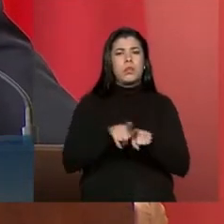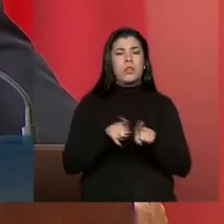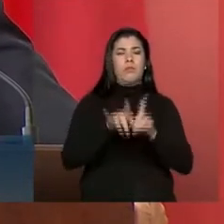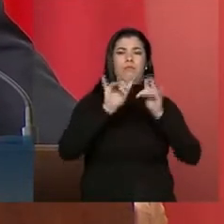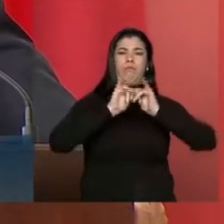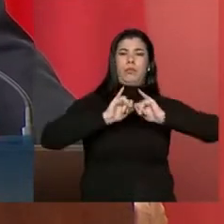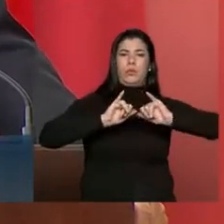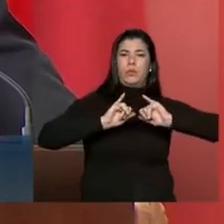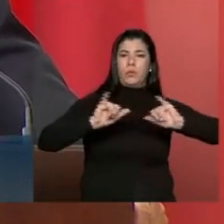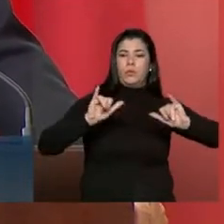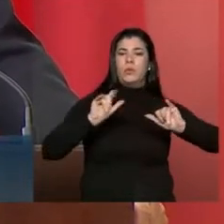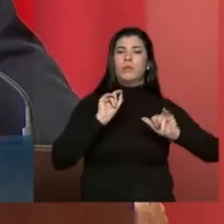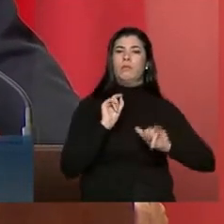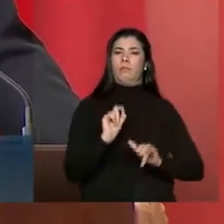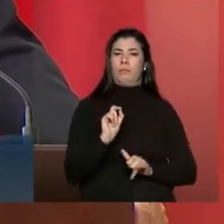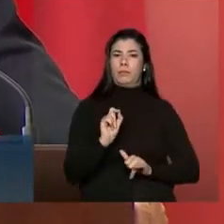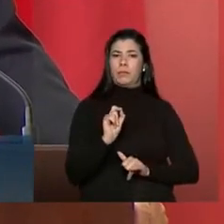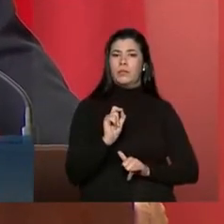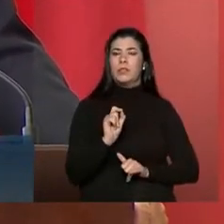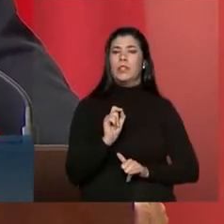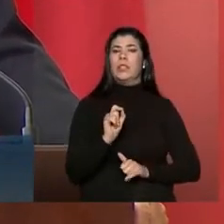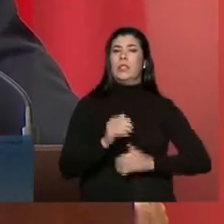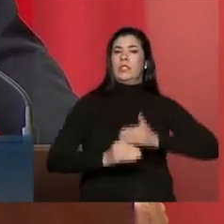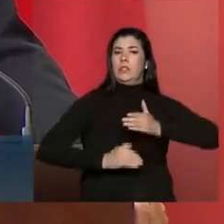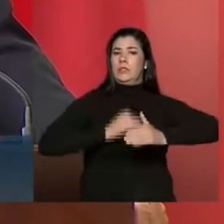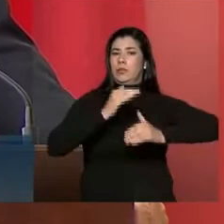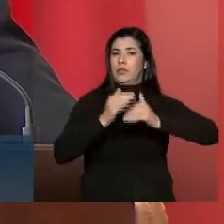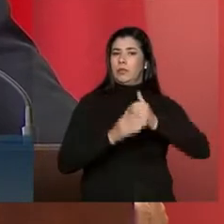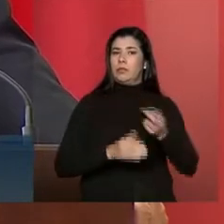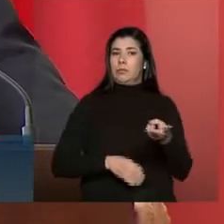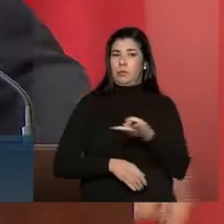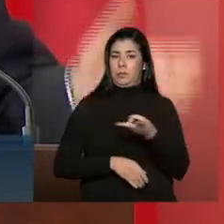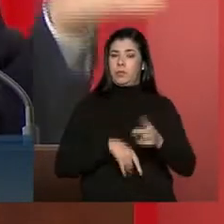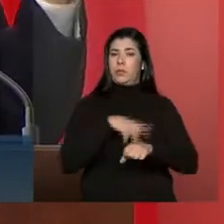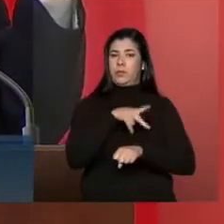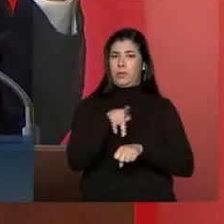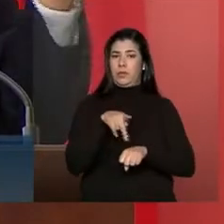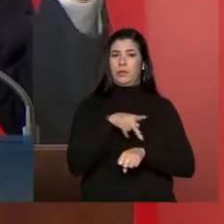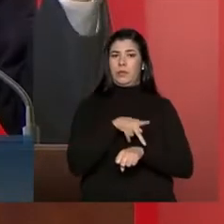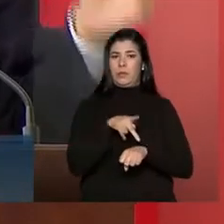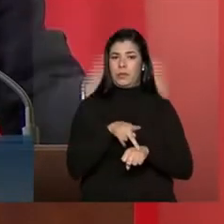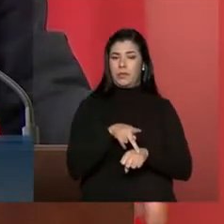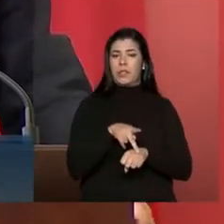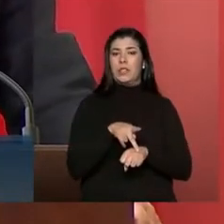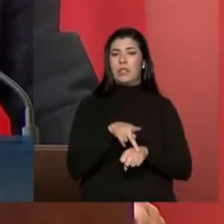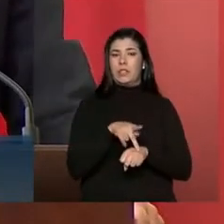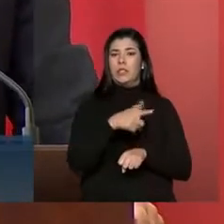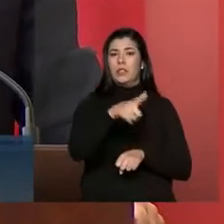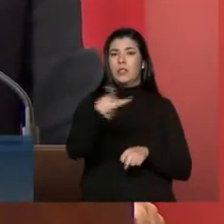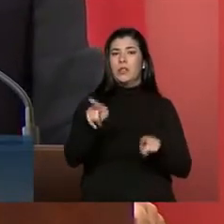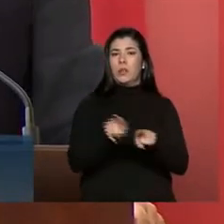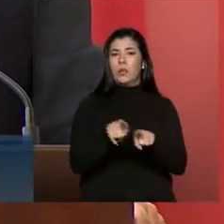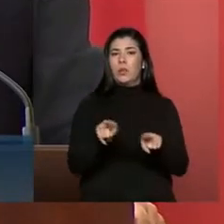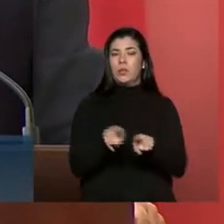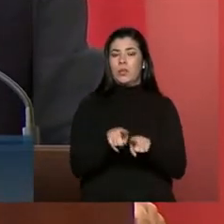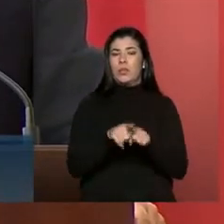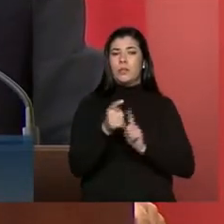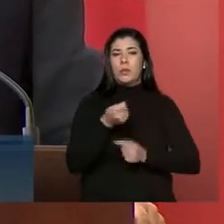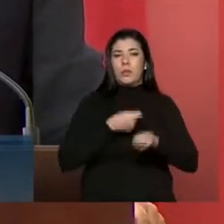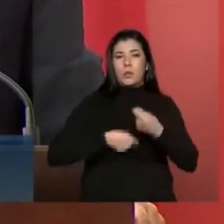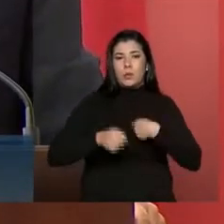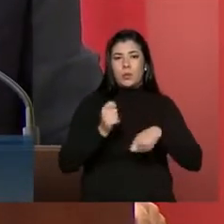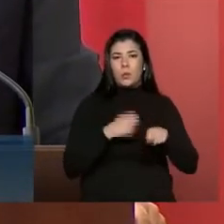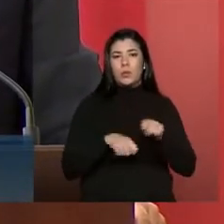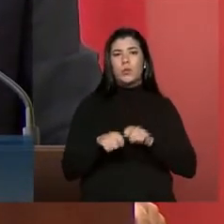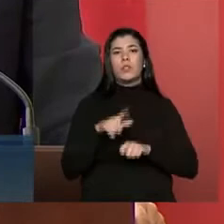promover o desenvolvimento dos países em desenvolvimento e economias